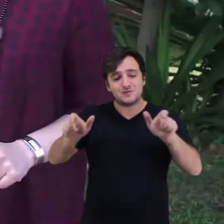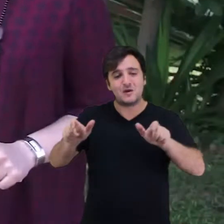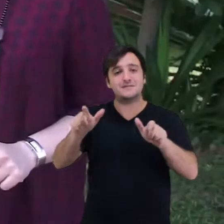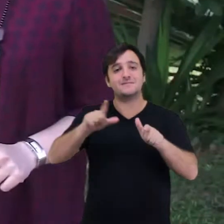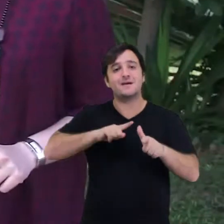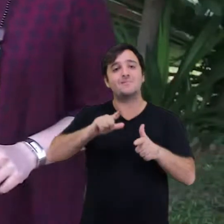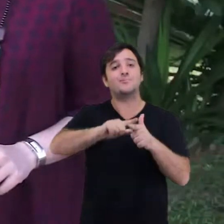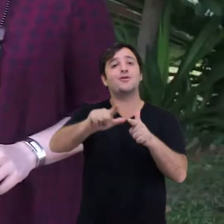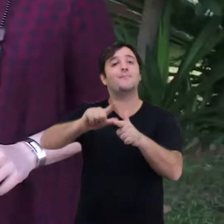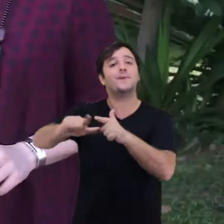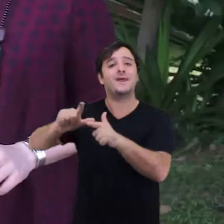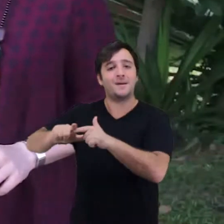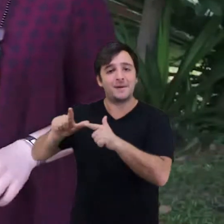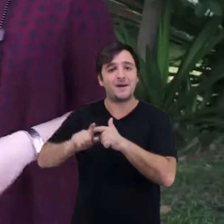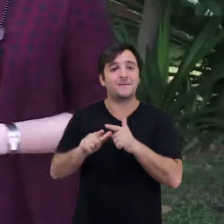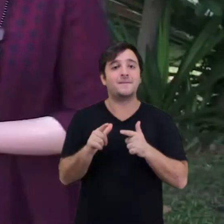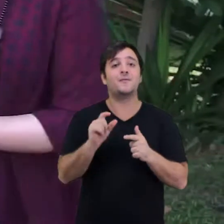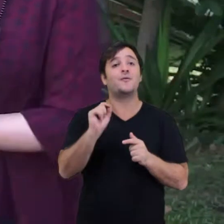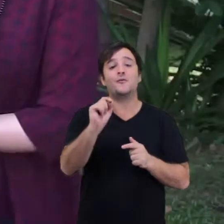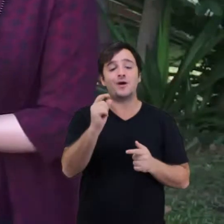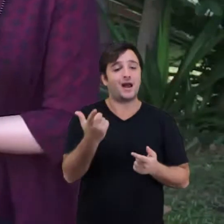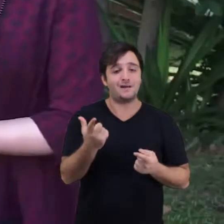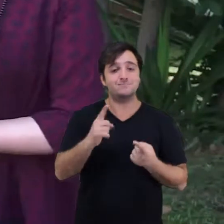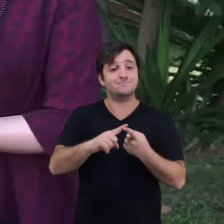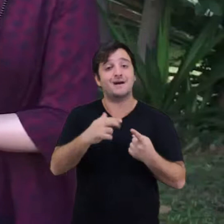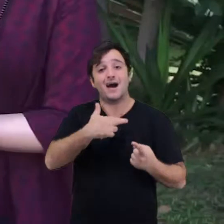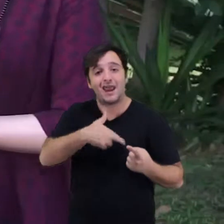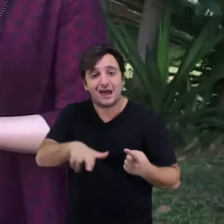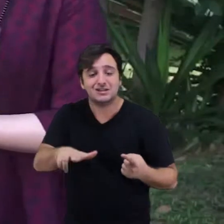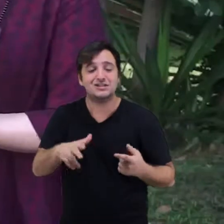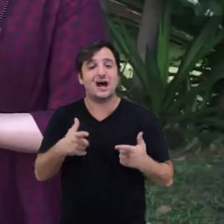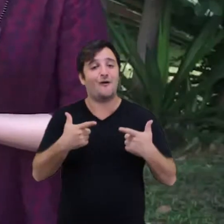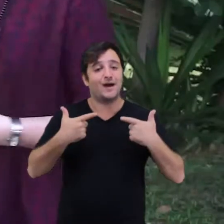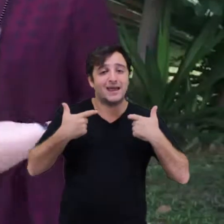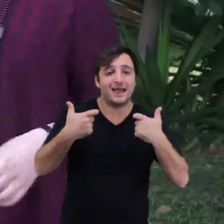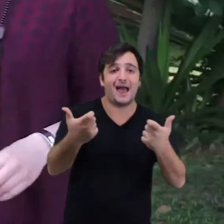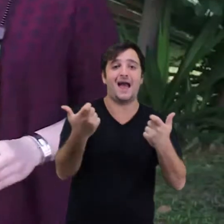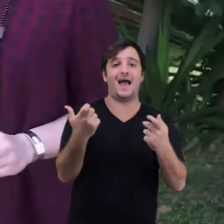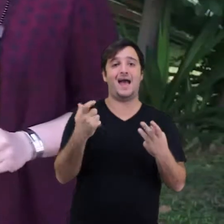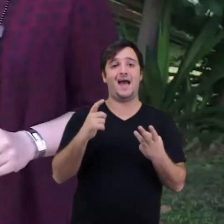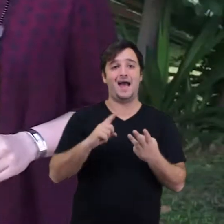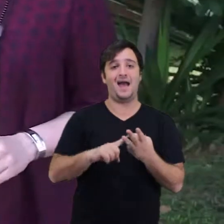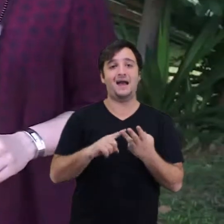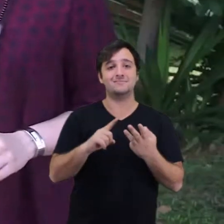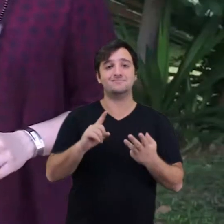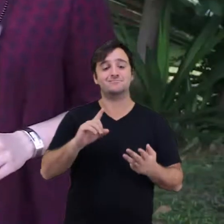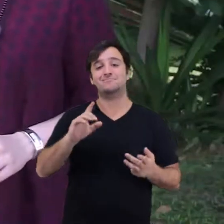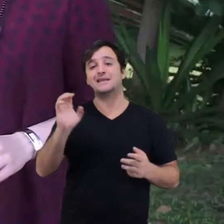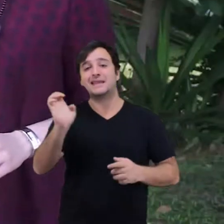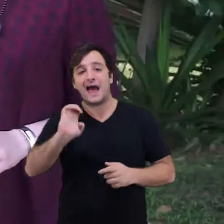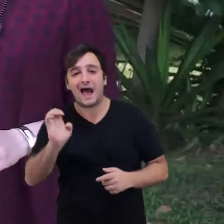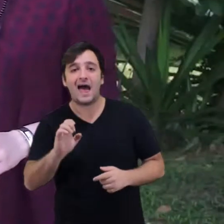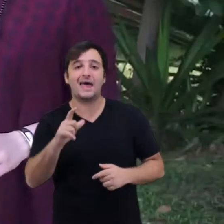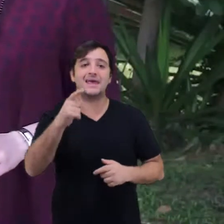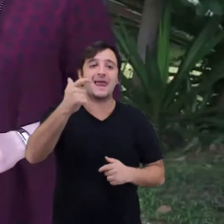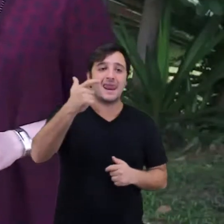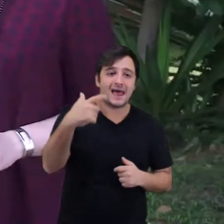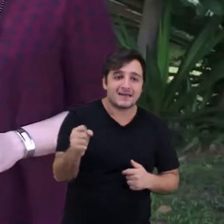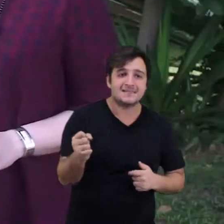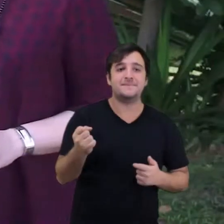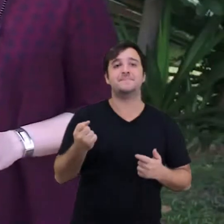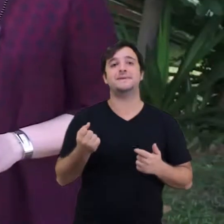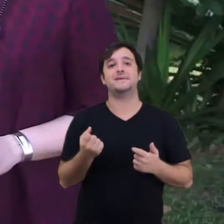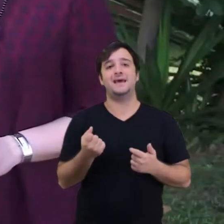a situação de uma imigração involuntária, de um refúgio em função de uma catástrofe natural, de uma instabilidade política, de uma guerra, de um